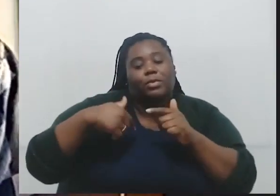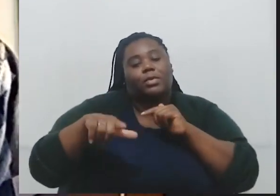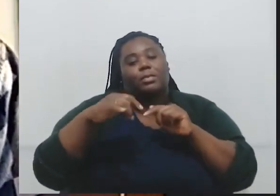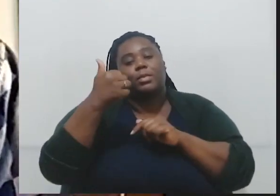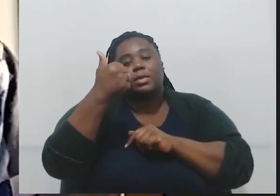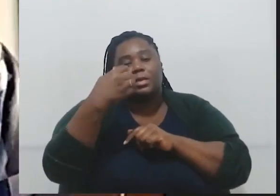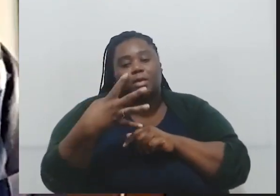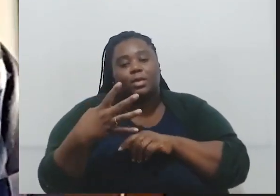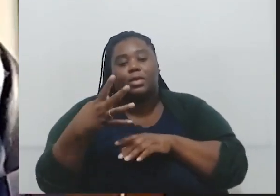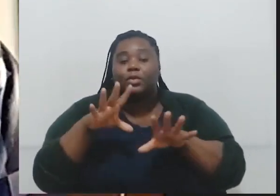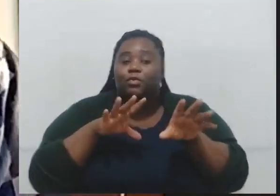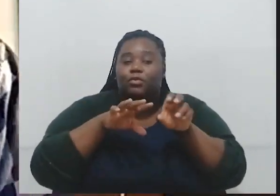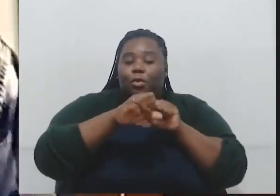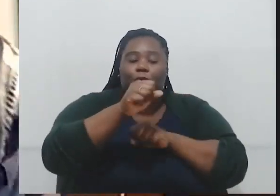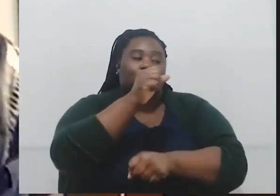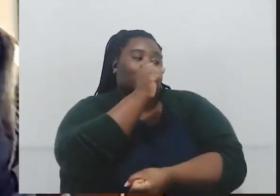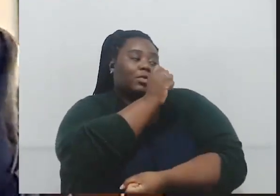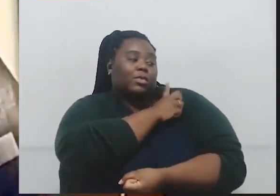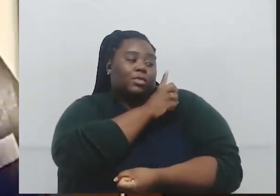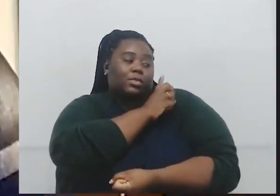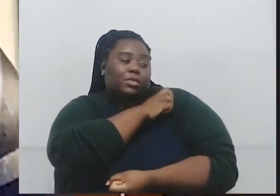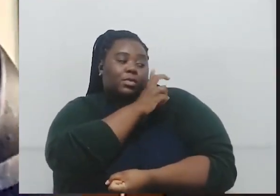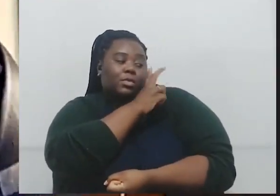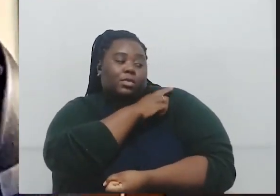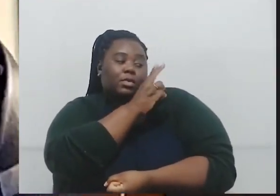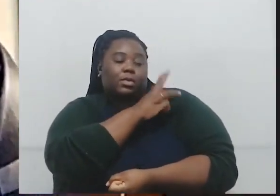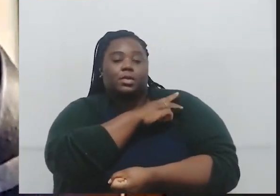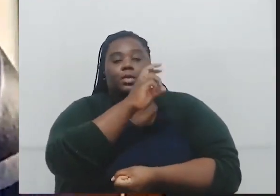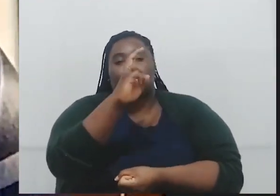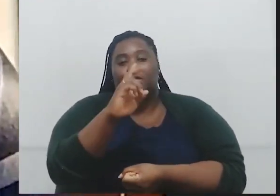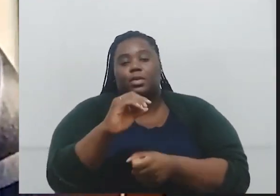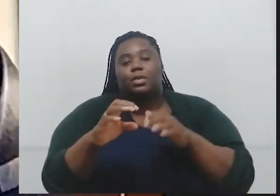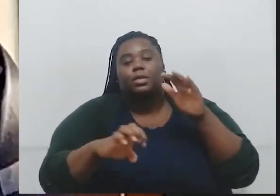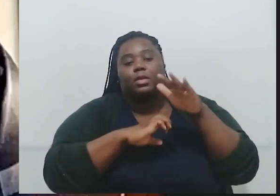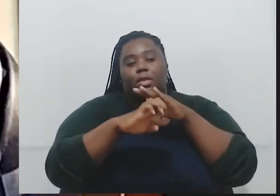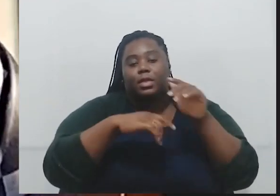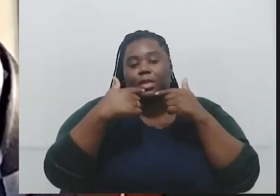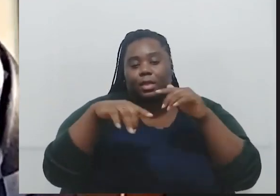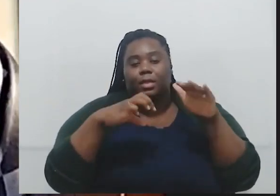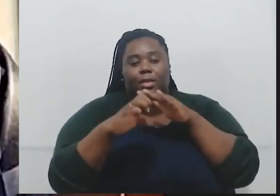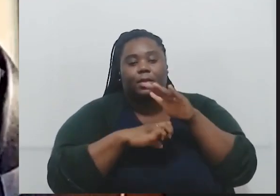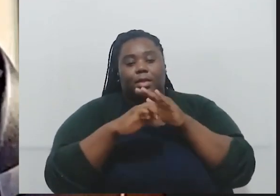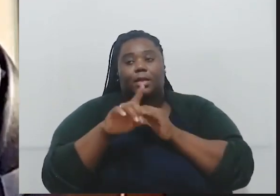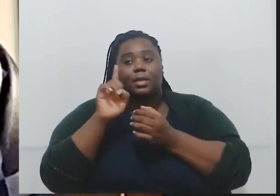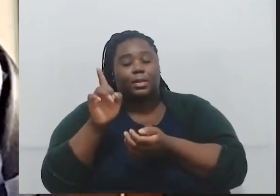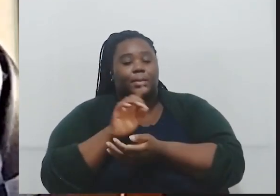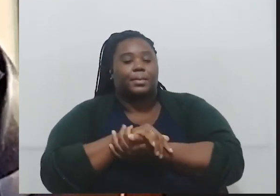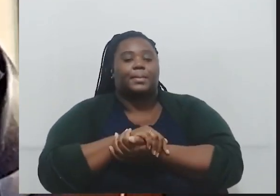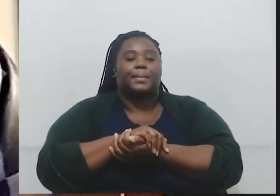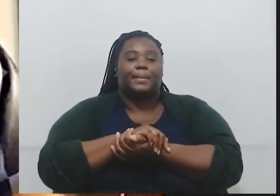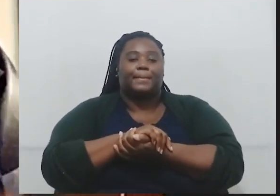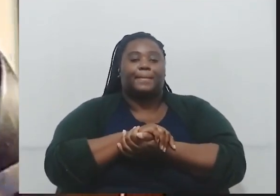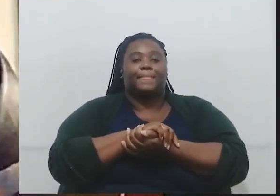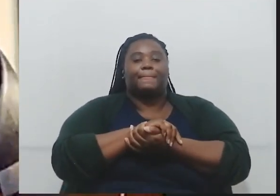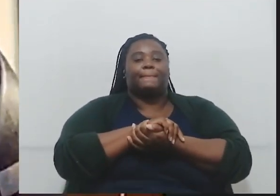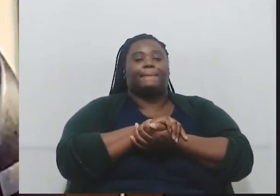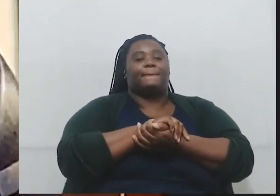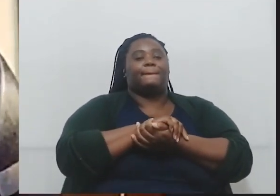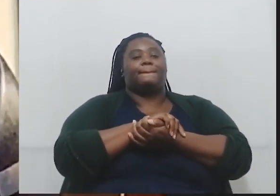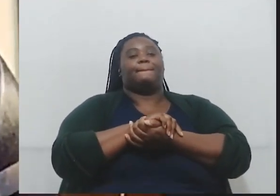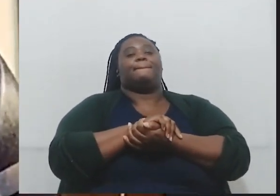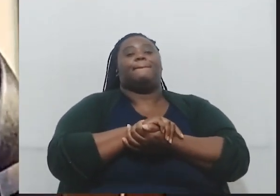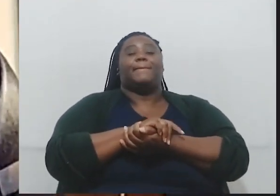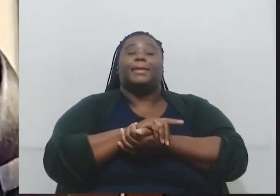completou o ensino médio já com 50 e tantos anos de idade, foi trabalhar numa fábrica em Petrópolis, uma tecelagem, Petrópolis era cheia